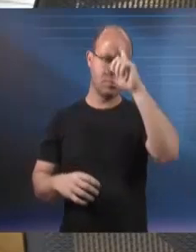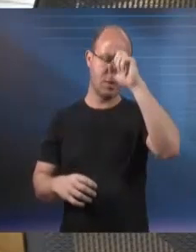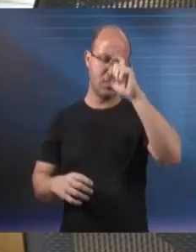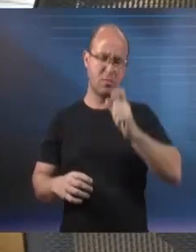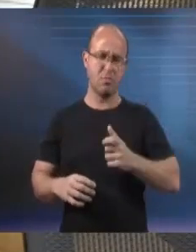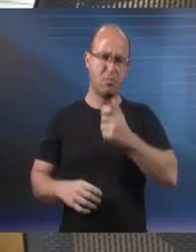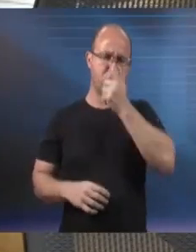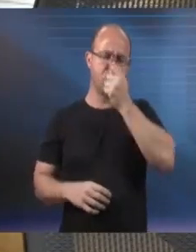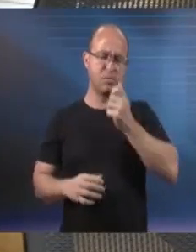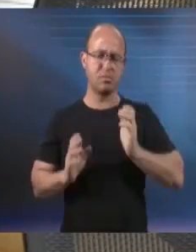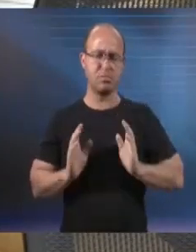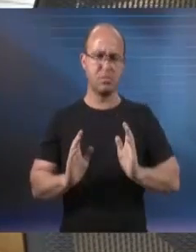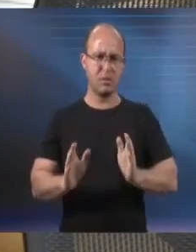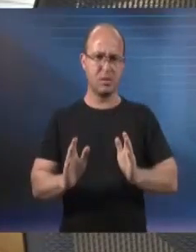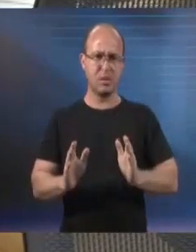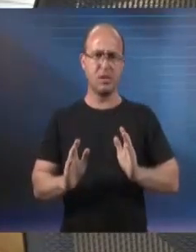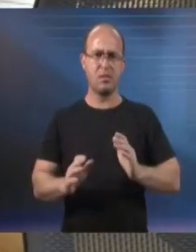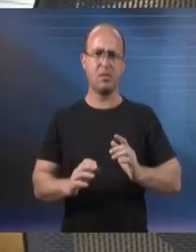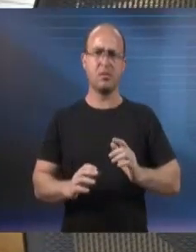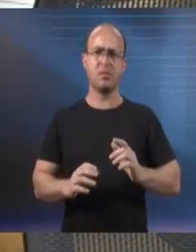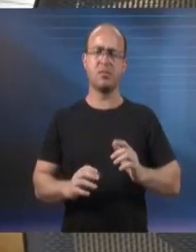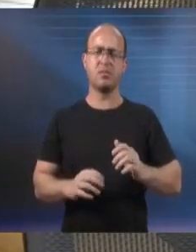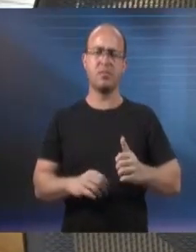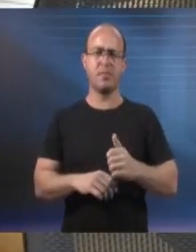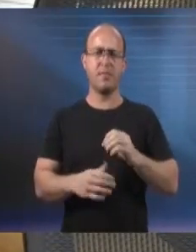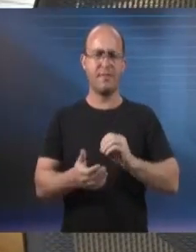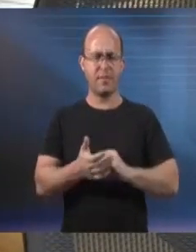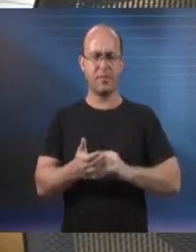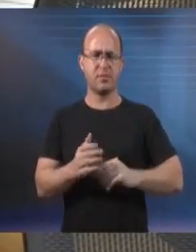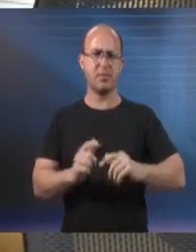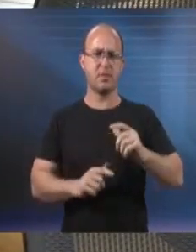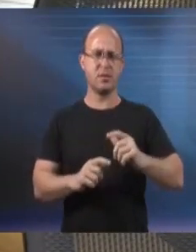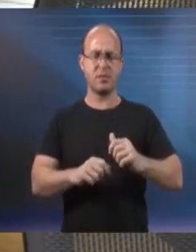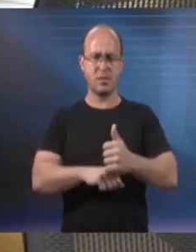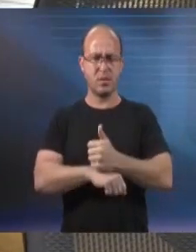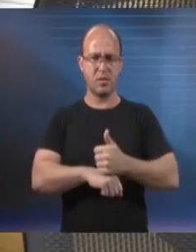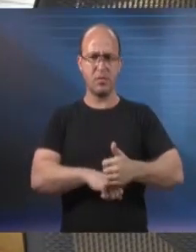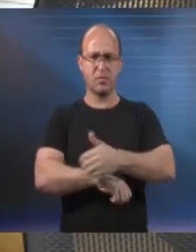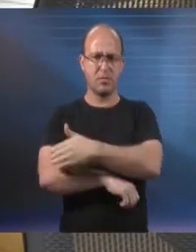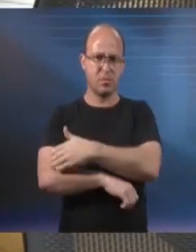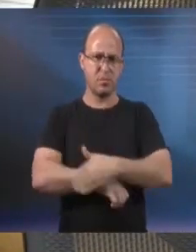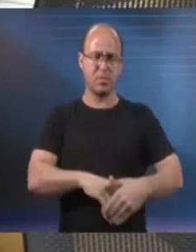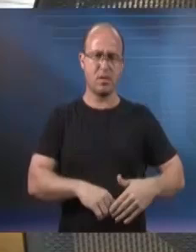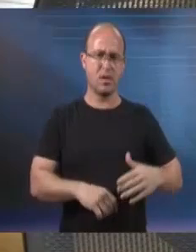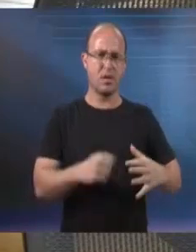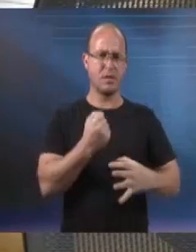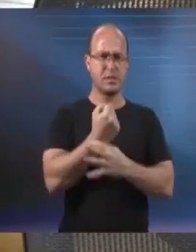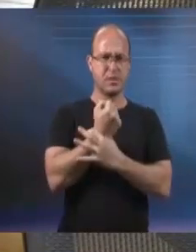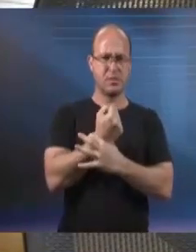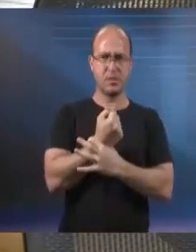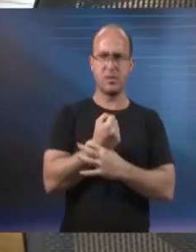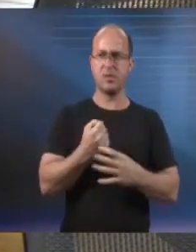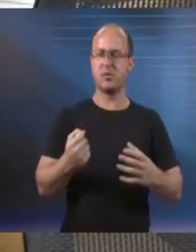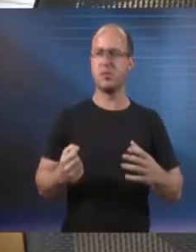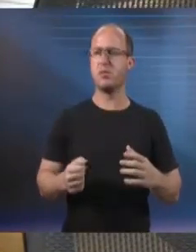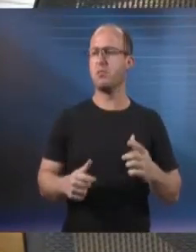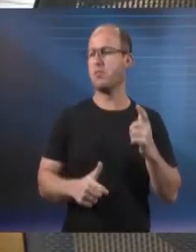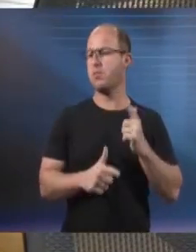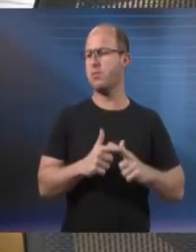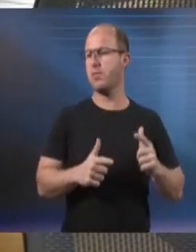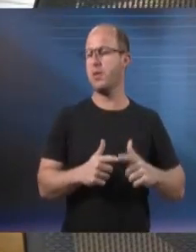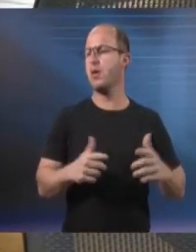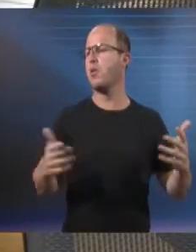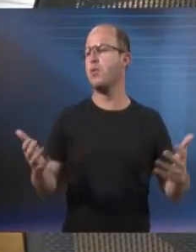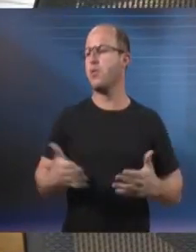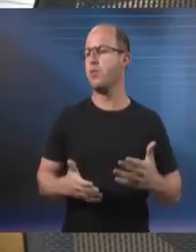hospitais públicos por falta de estradas boas. A segurança é um caos. Um caos. Hoje, lá